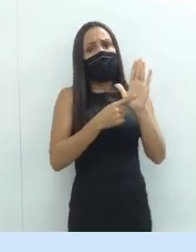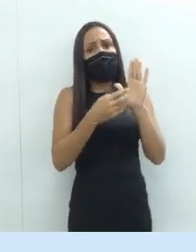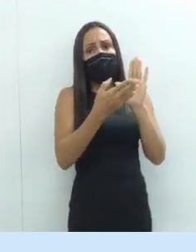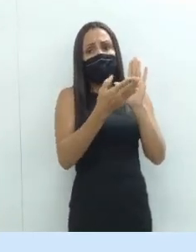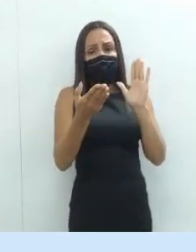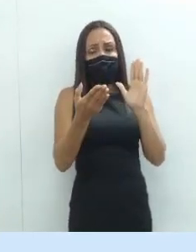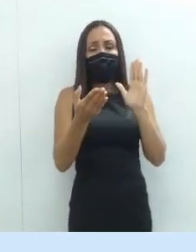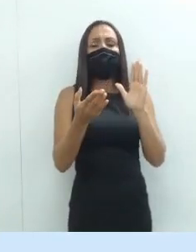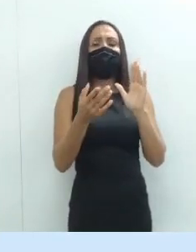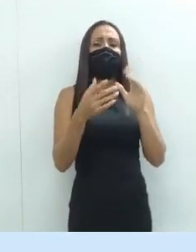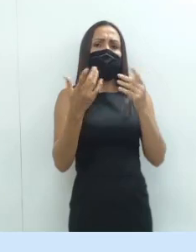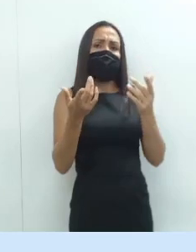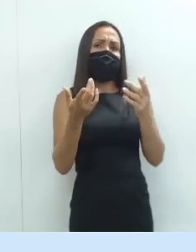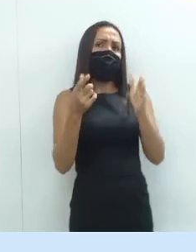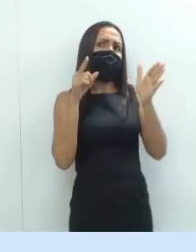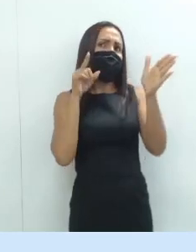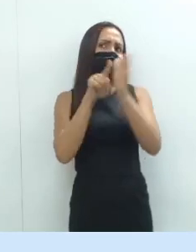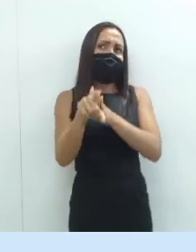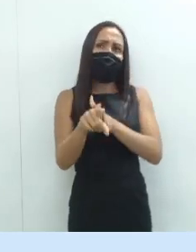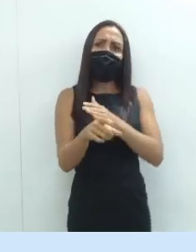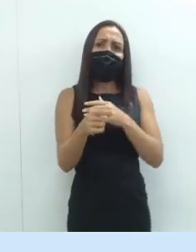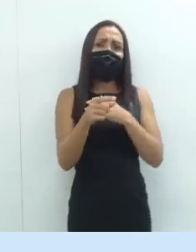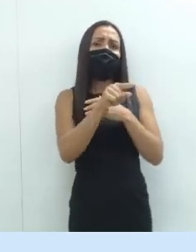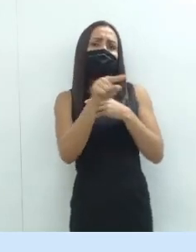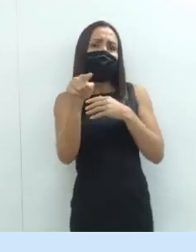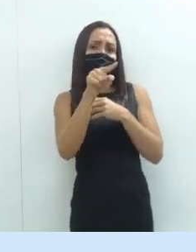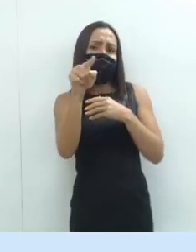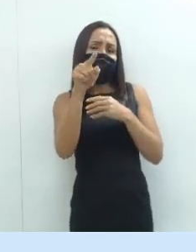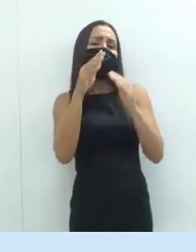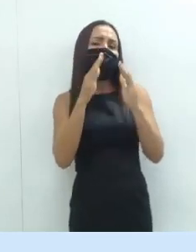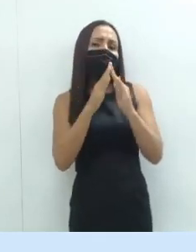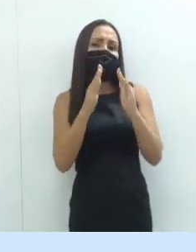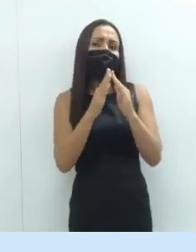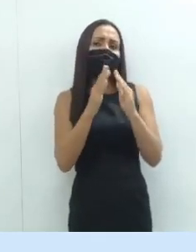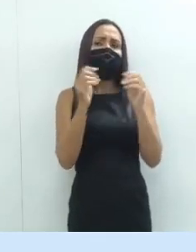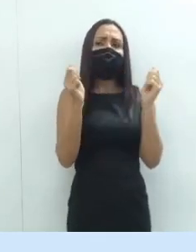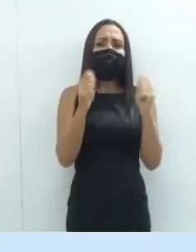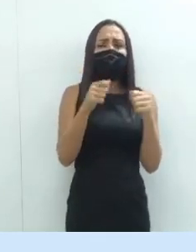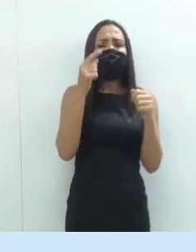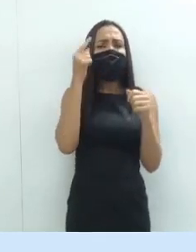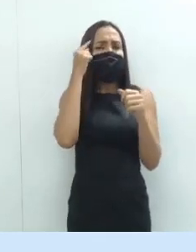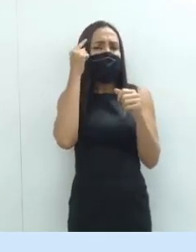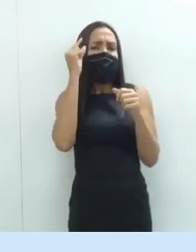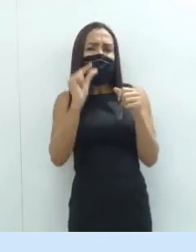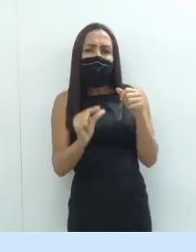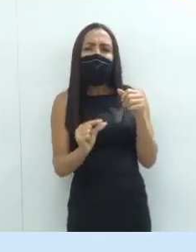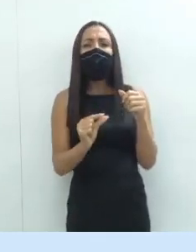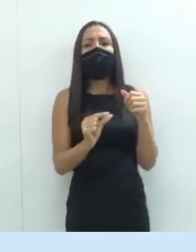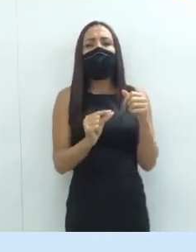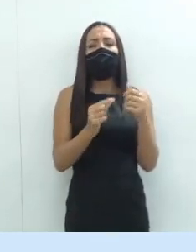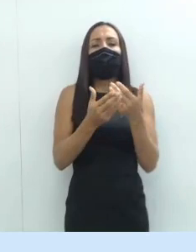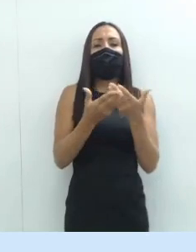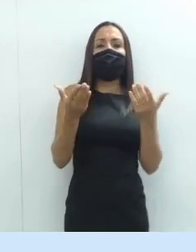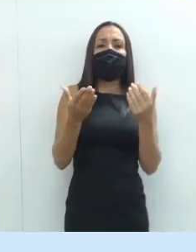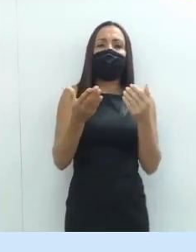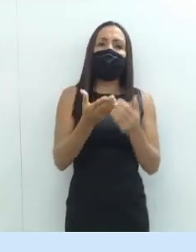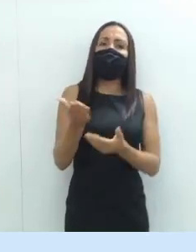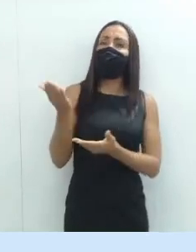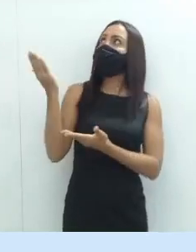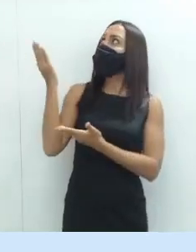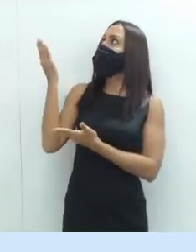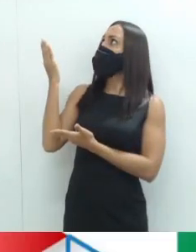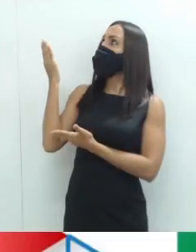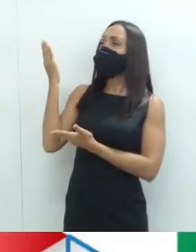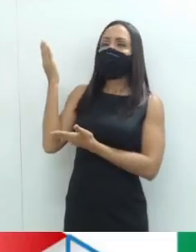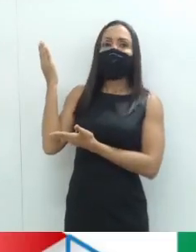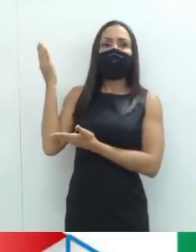pergunta, um questionamento que eu queria que vocês em casa pudessem refletir um pouco sobre ela. Vamos dar uma olhada aí na